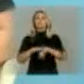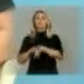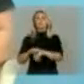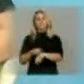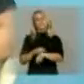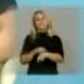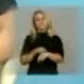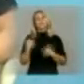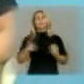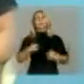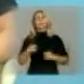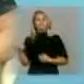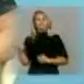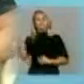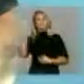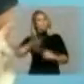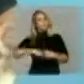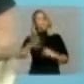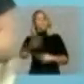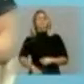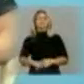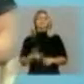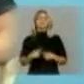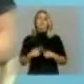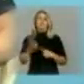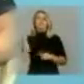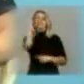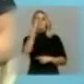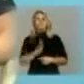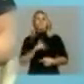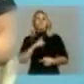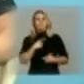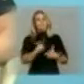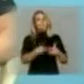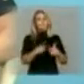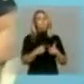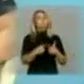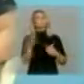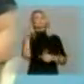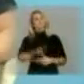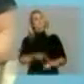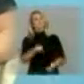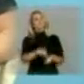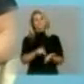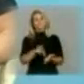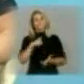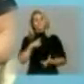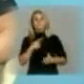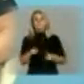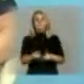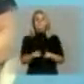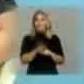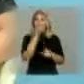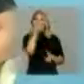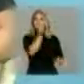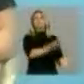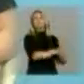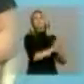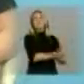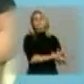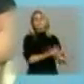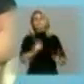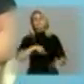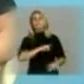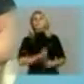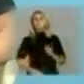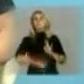que a gente traga isso à tona, porque, afinal de contas, o Brasil está aí com hanseníase ainda existe um preconceito. A gente está em